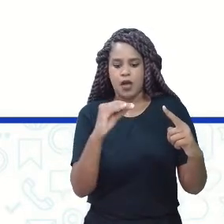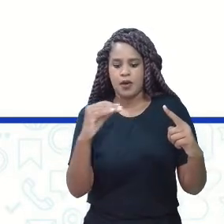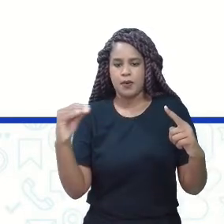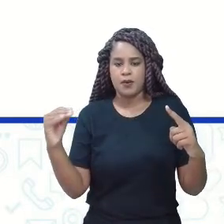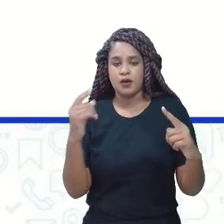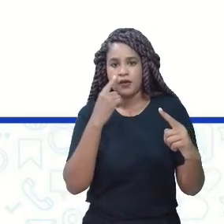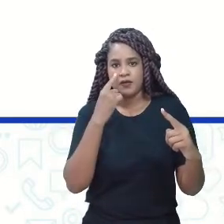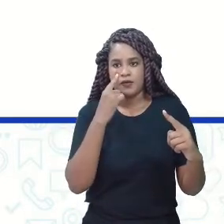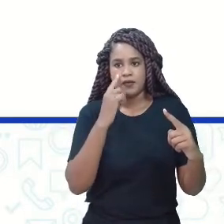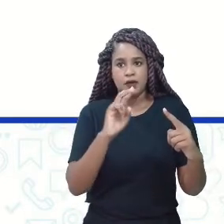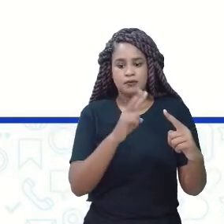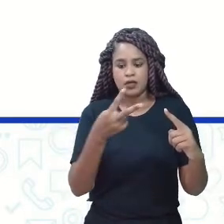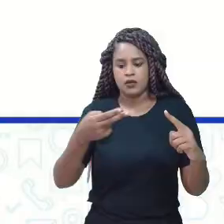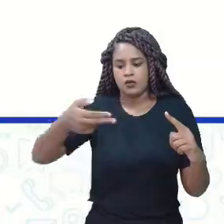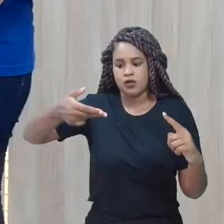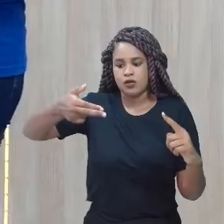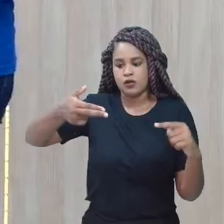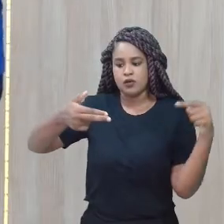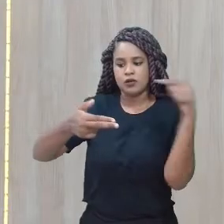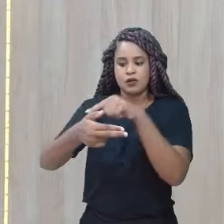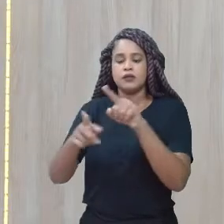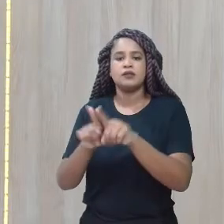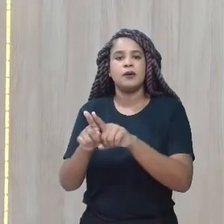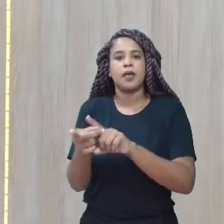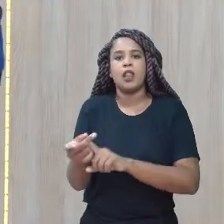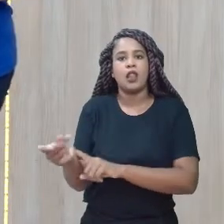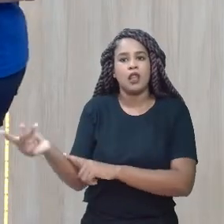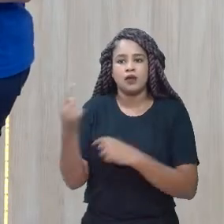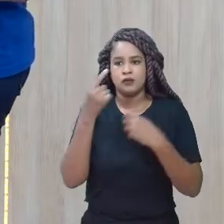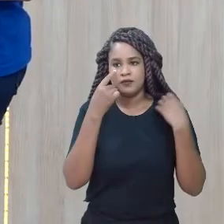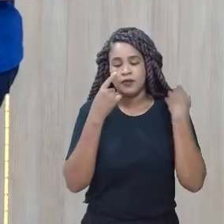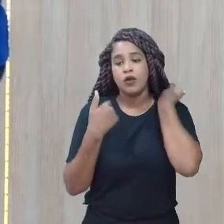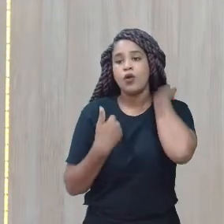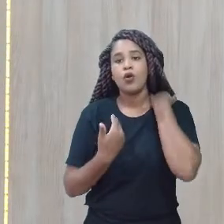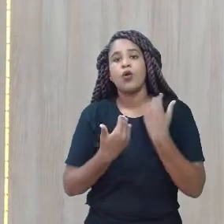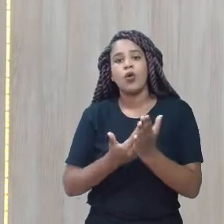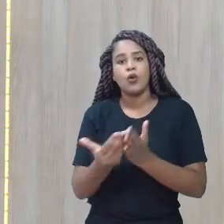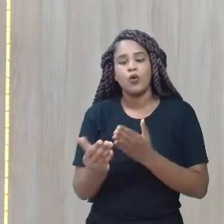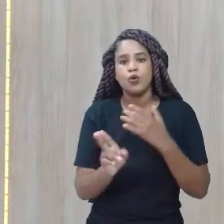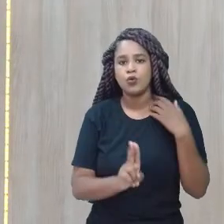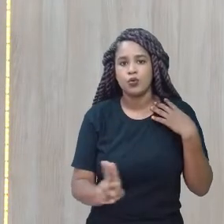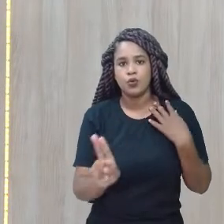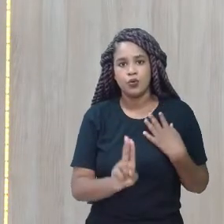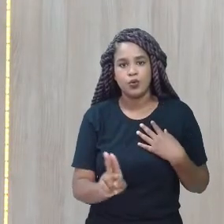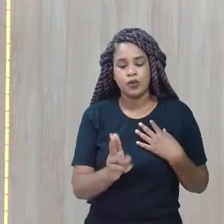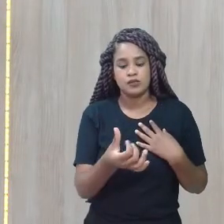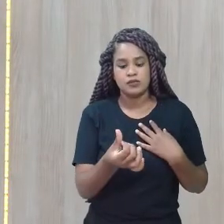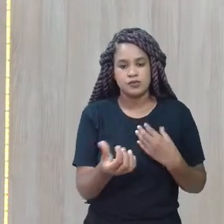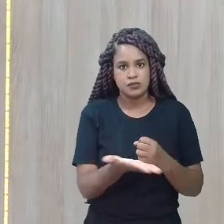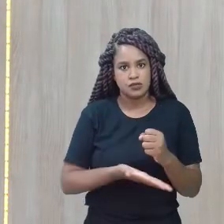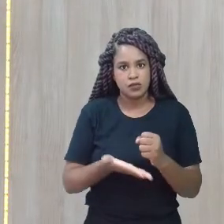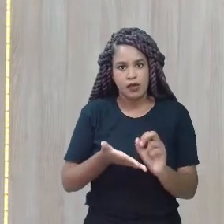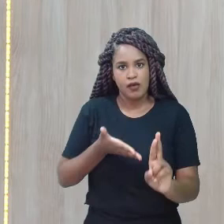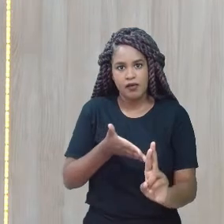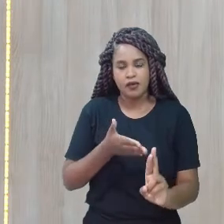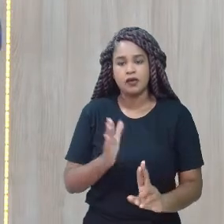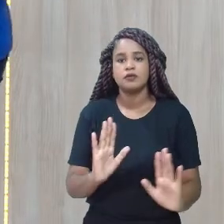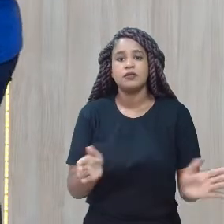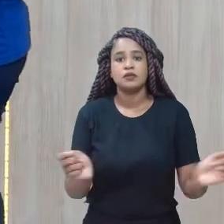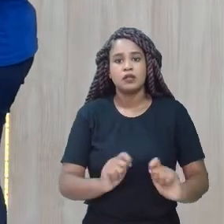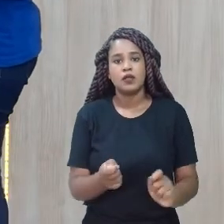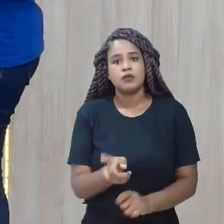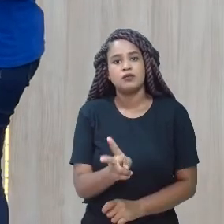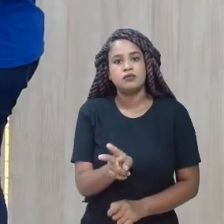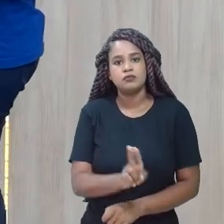os múltiplos de um número também vão ser infinitos. Ó, eu comecei usando o 6 como base e aqui a gente podia continuar